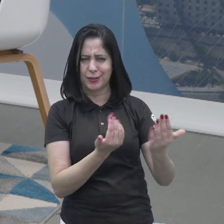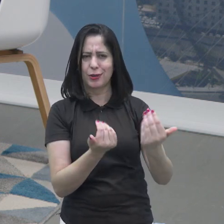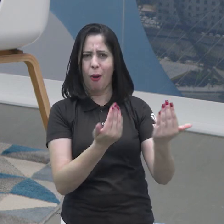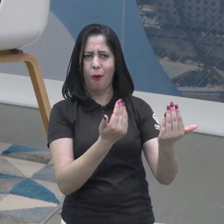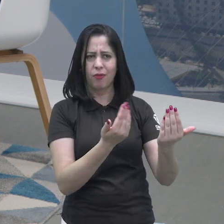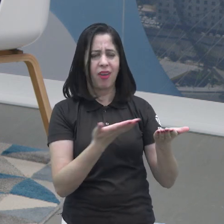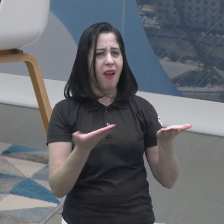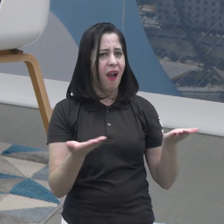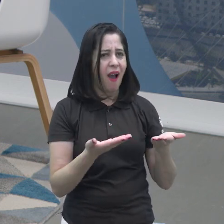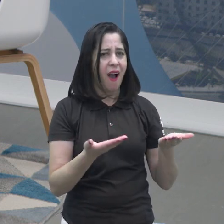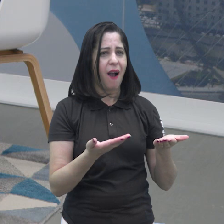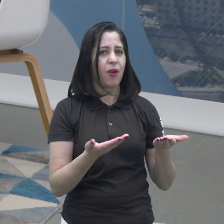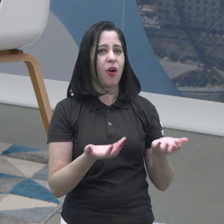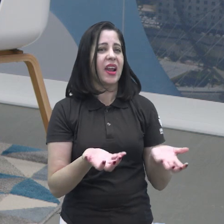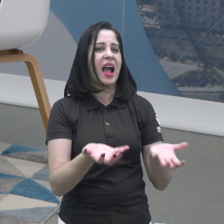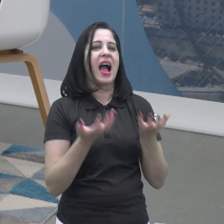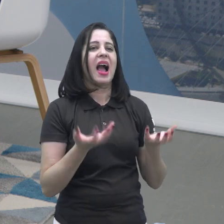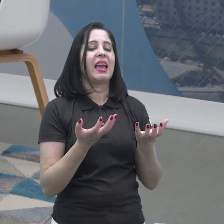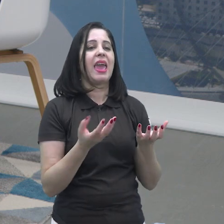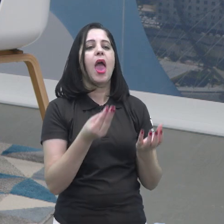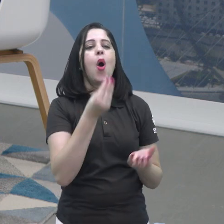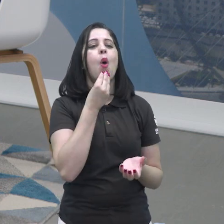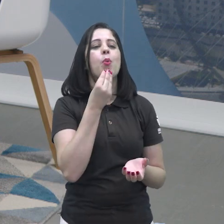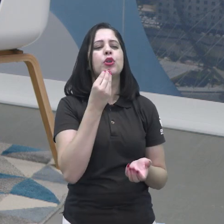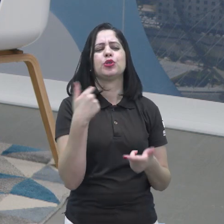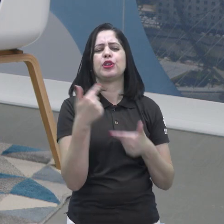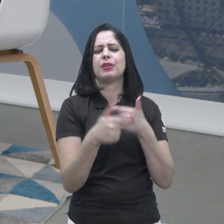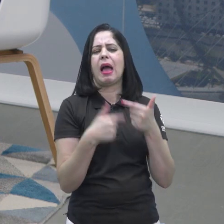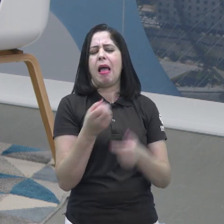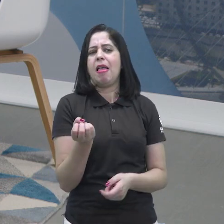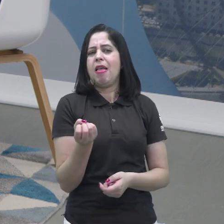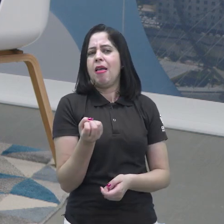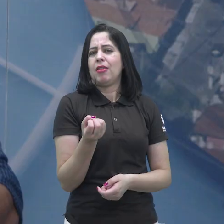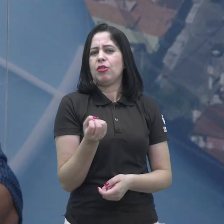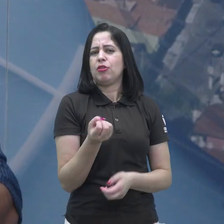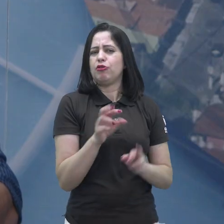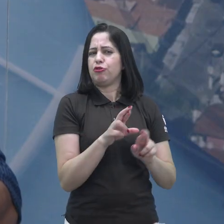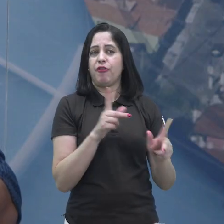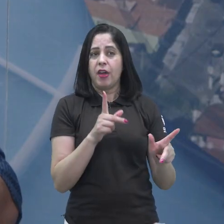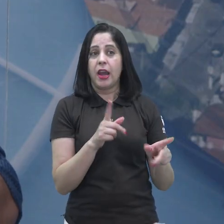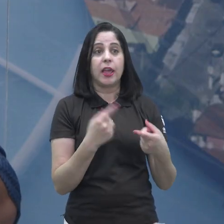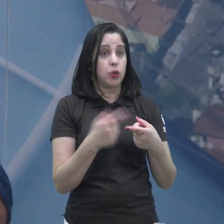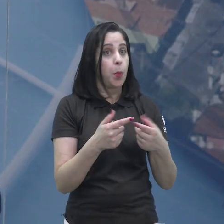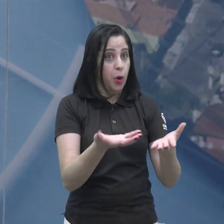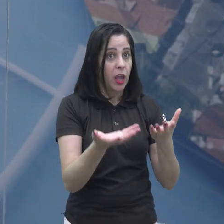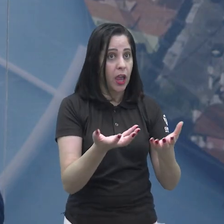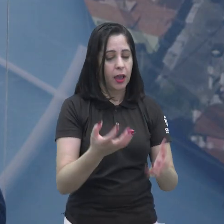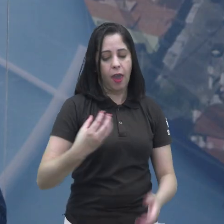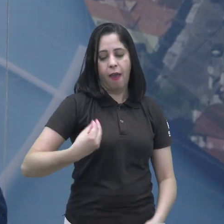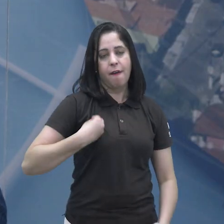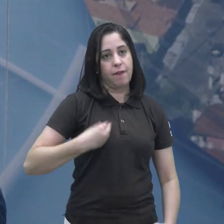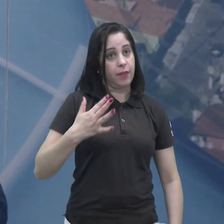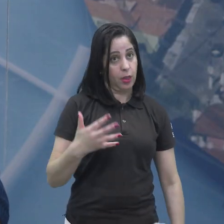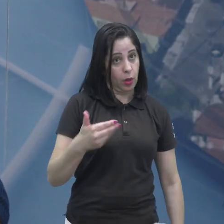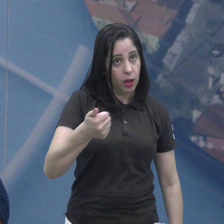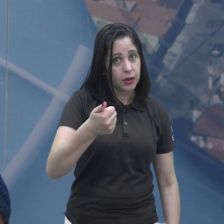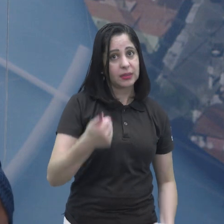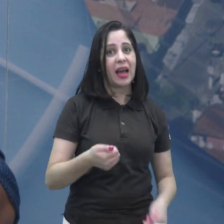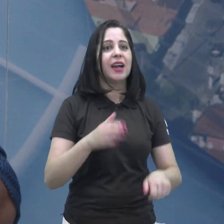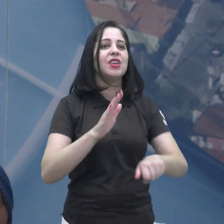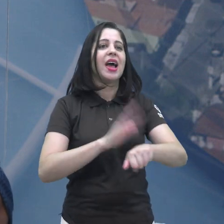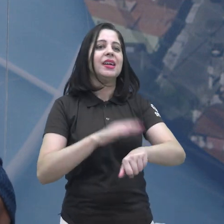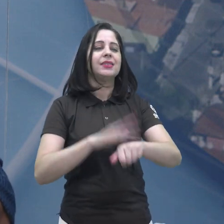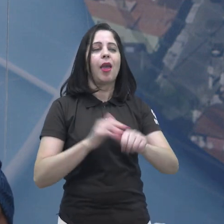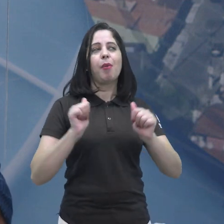né, eles buscam hoje em dia novas dinâmicas de trabalho. Você até citou, eles buscam mais qualidade de vida, eles buscam